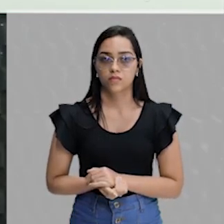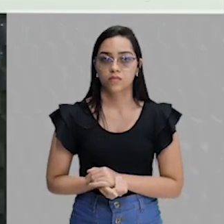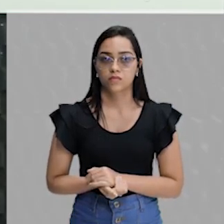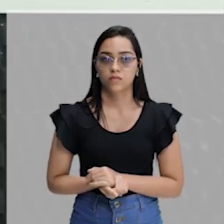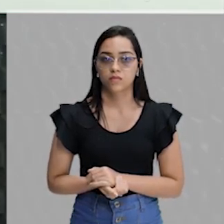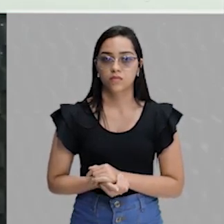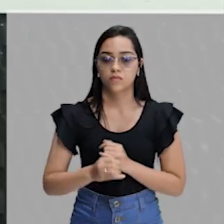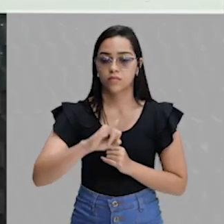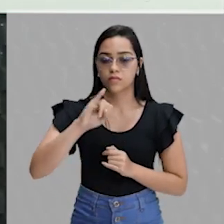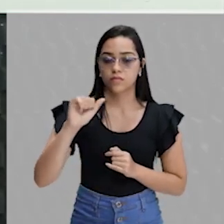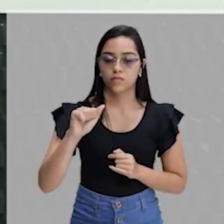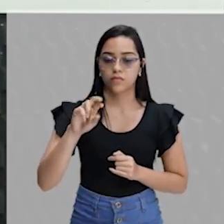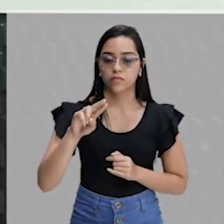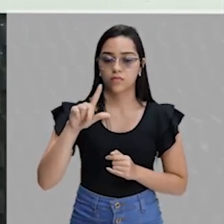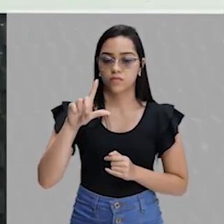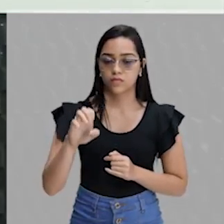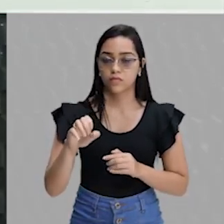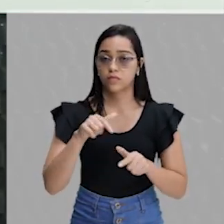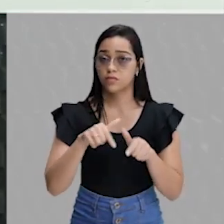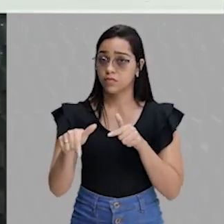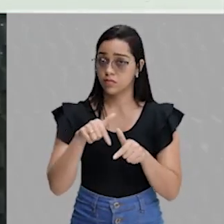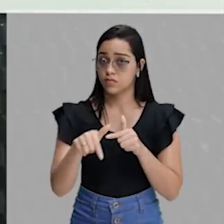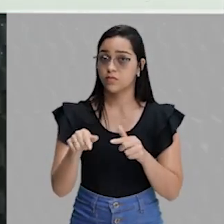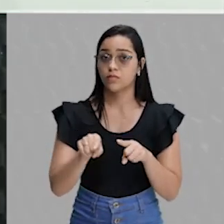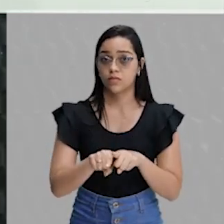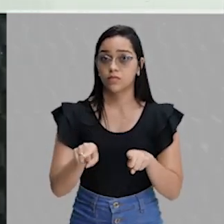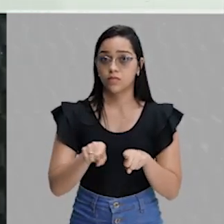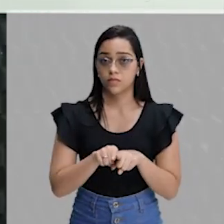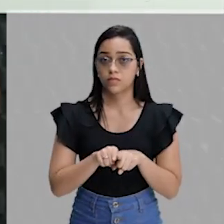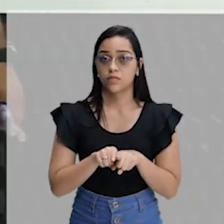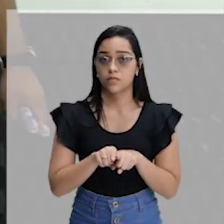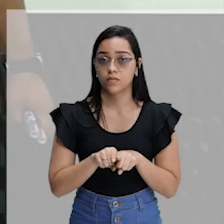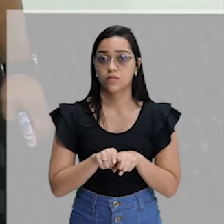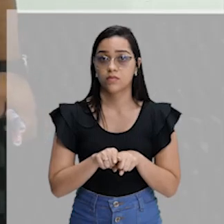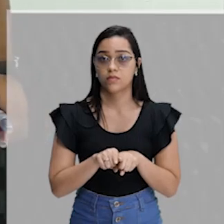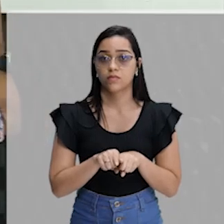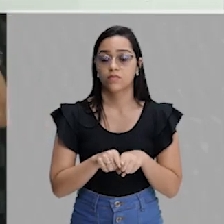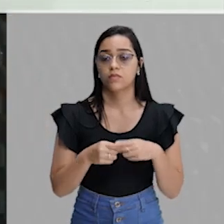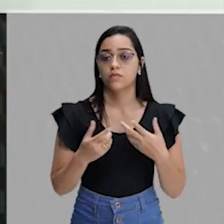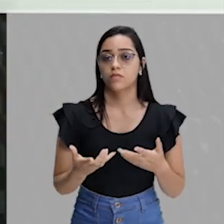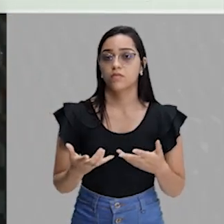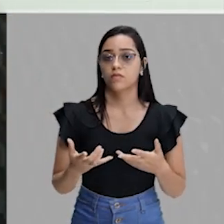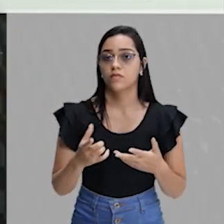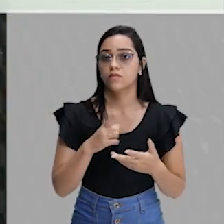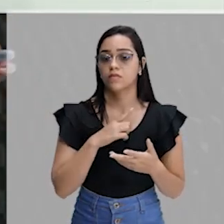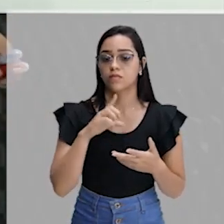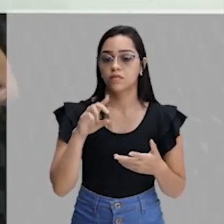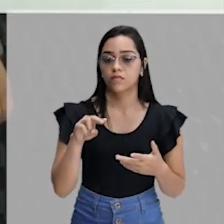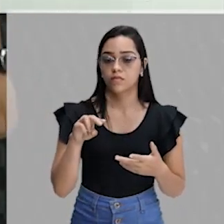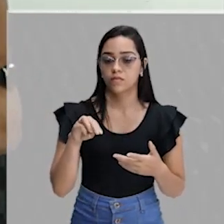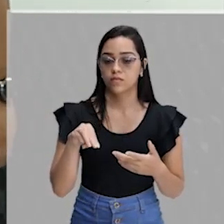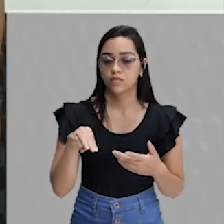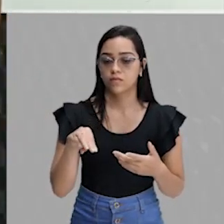Ok? Como o joule é de trabalho também, né? Que é Newton